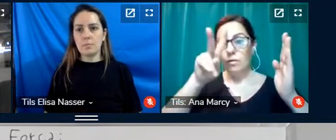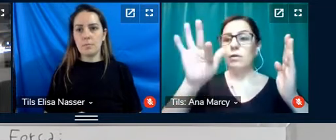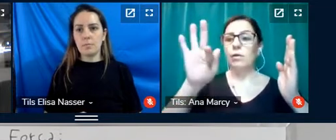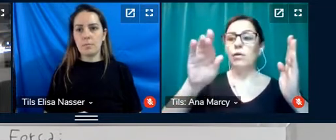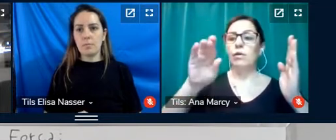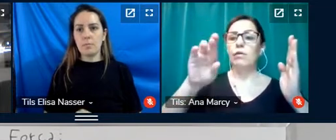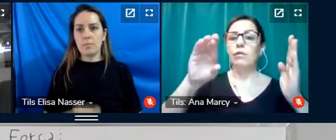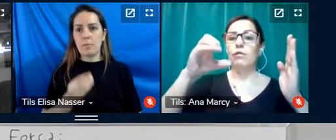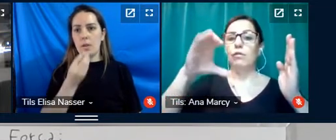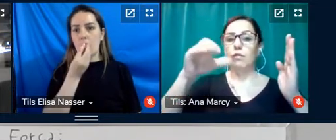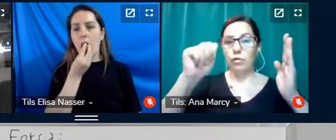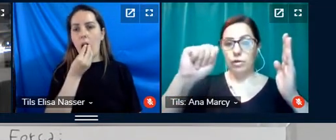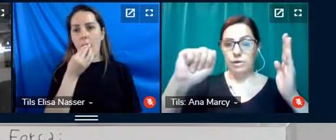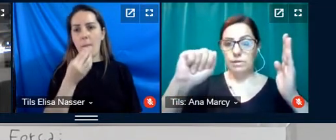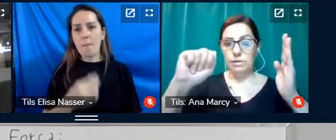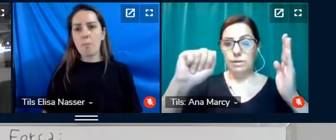igual